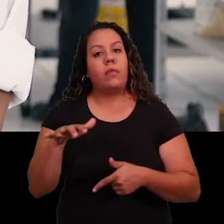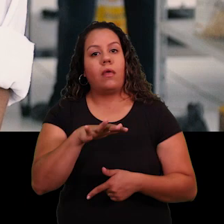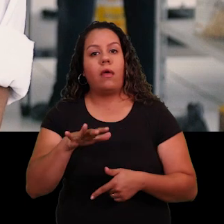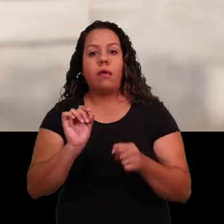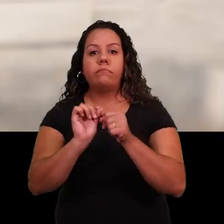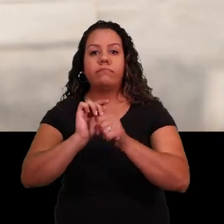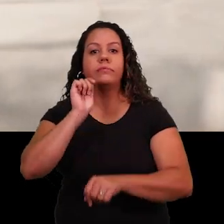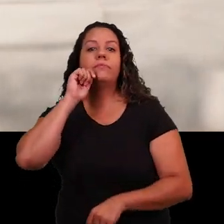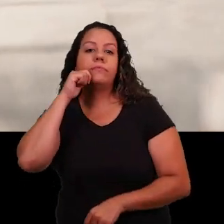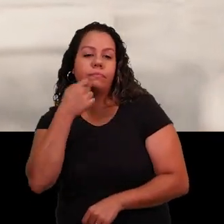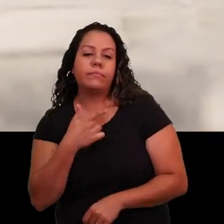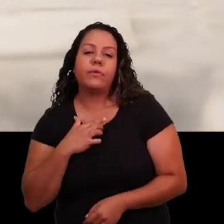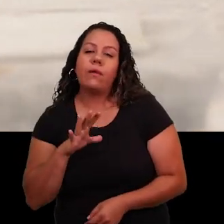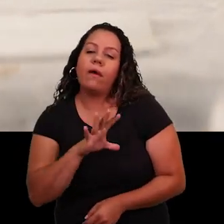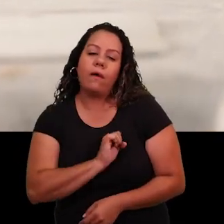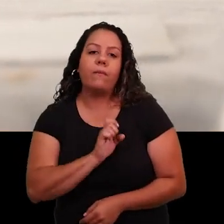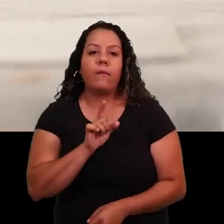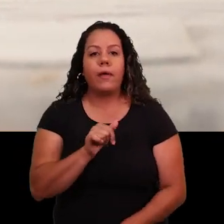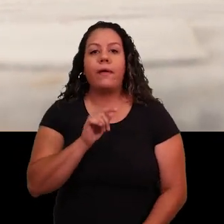que eu amo, que é a panificação.